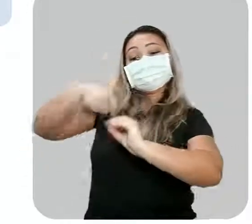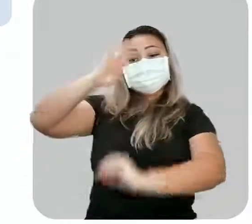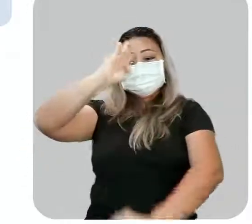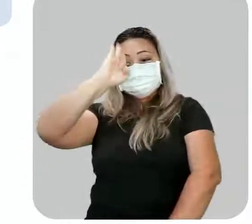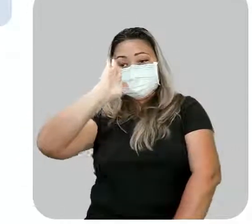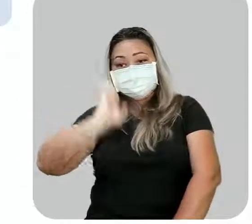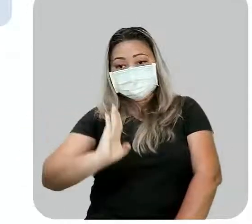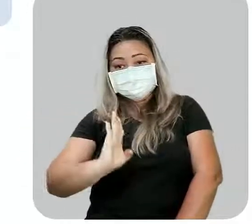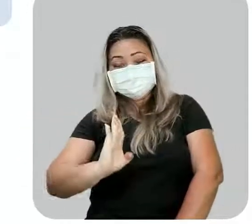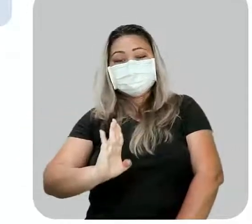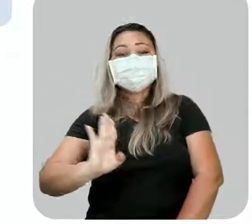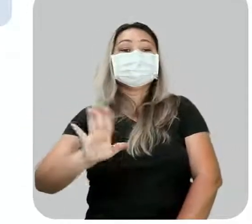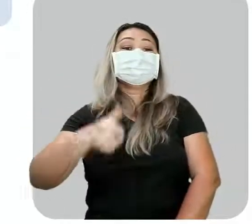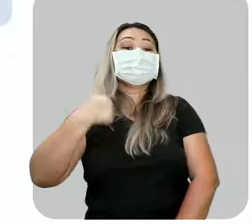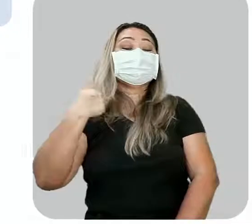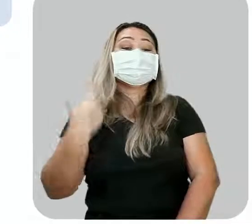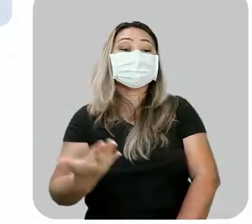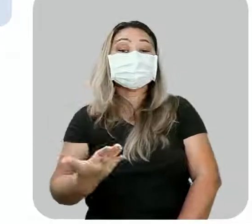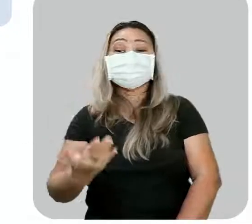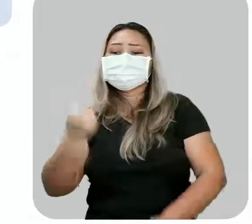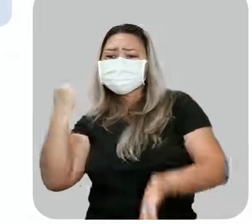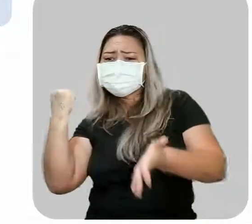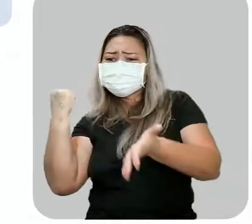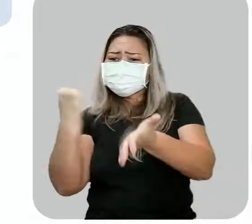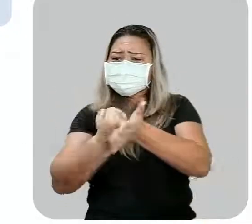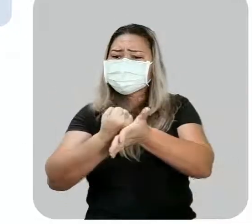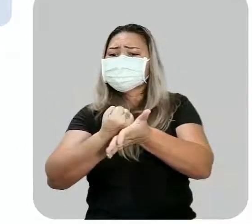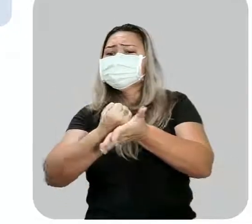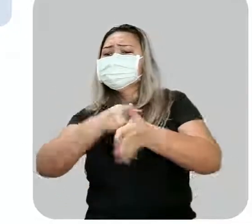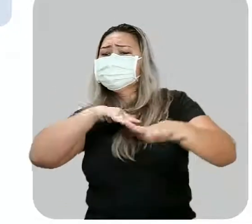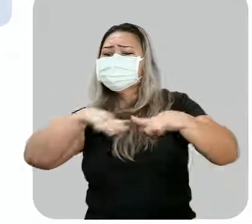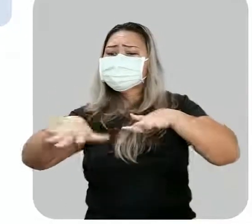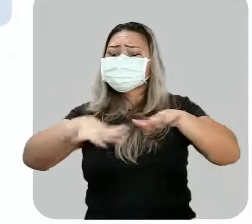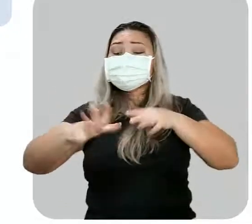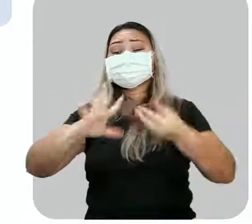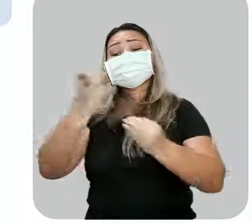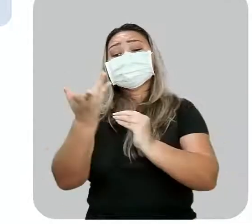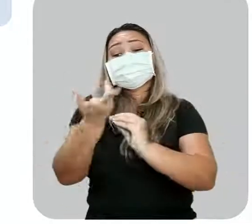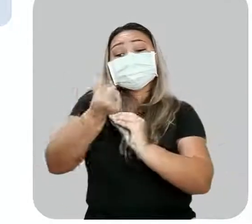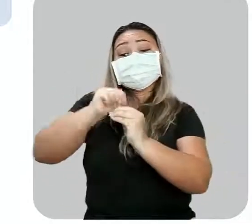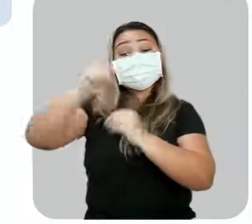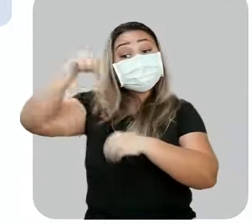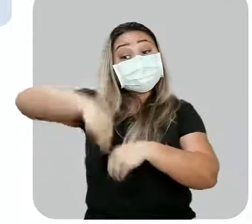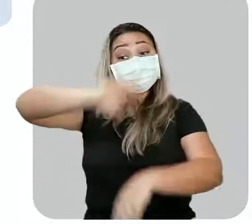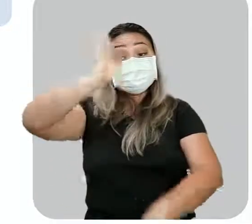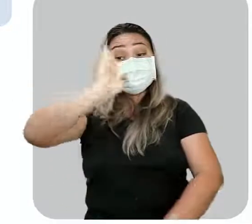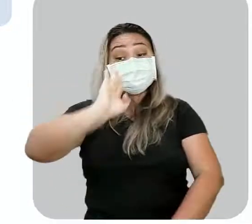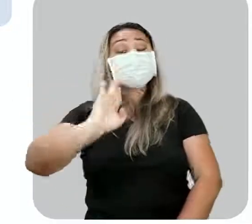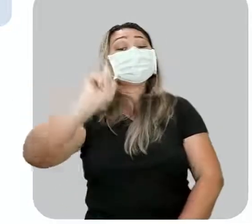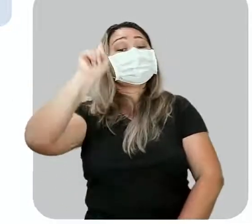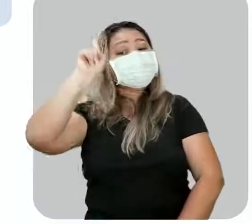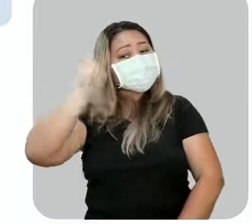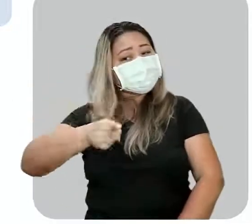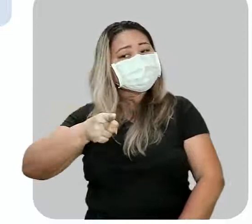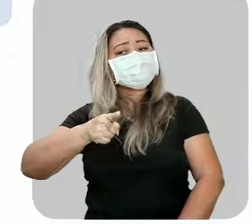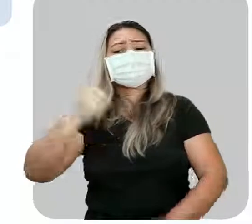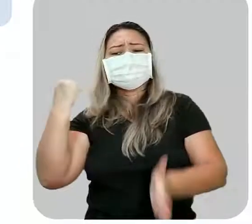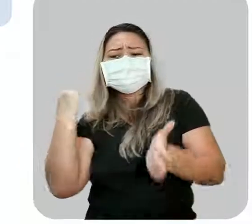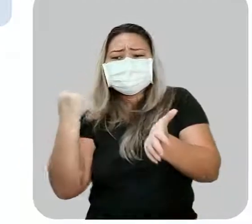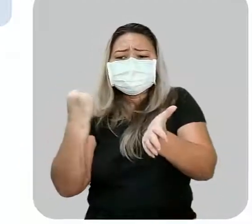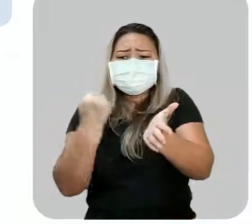do Brasil, né? O marco do movimento modernista nas artes do Brasil. Então, foi o